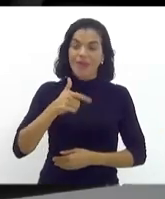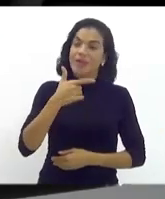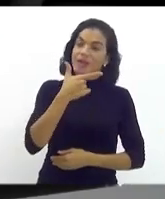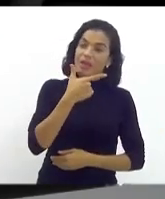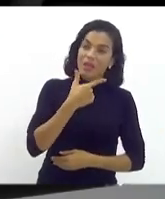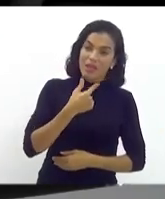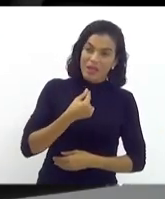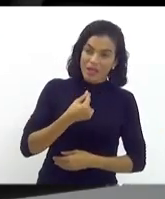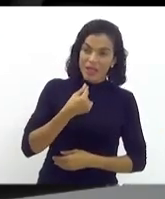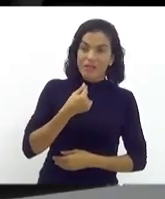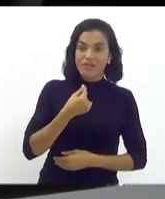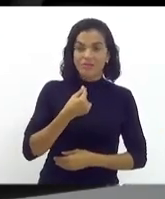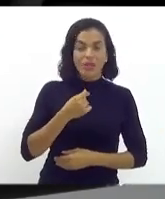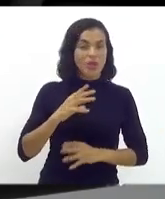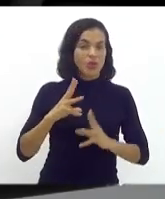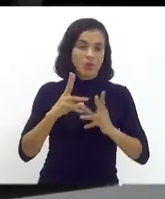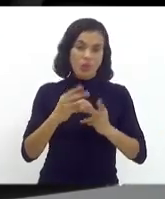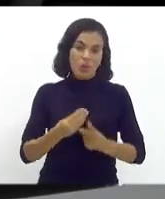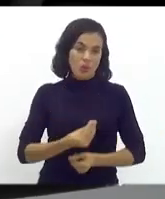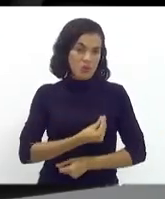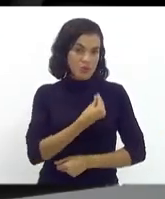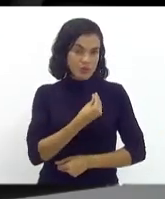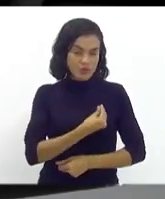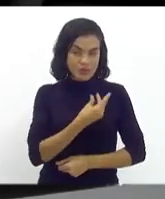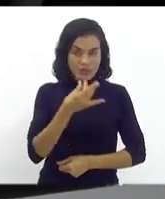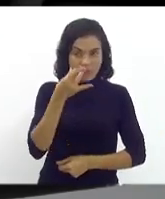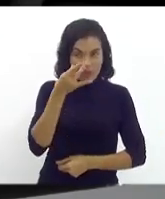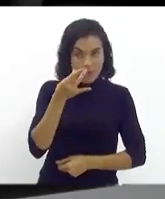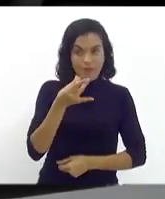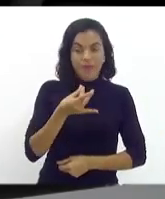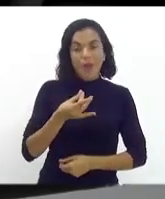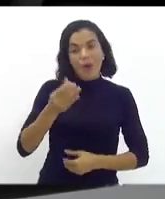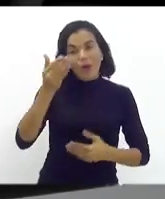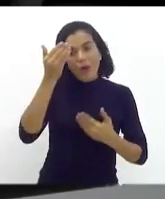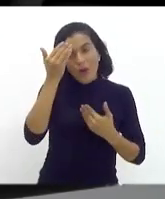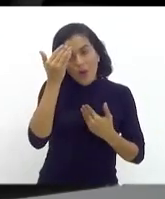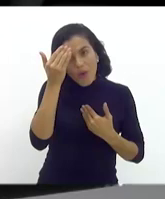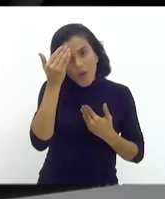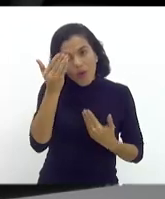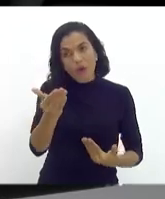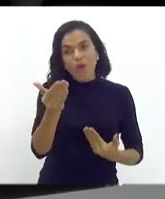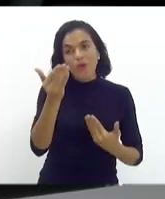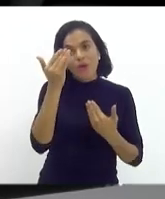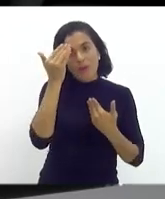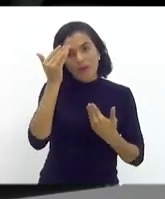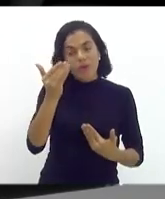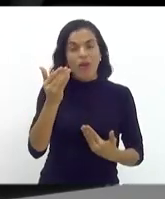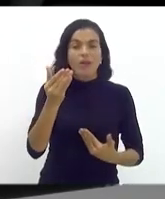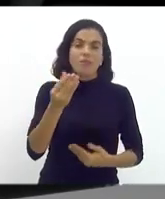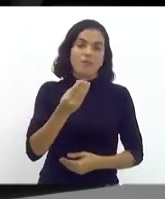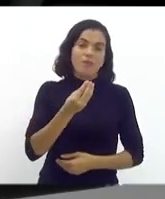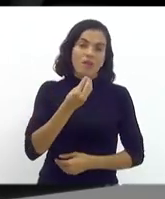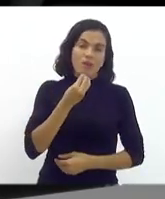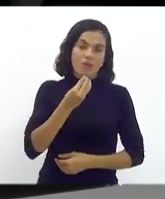deputado e a todos aqui presentes muito obrigada pela oportunidade